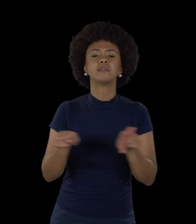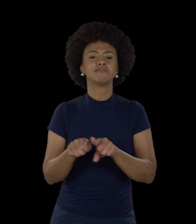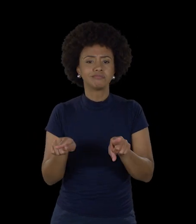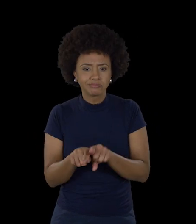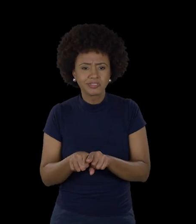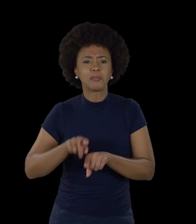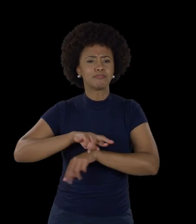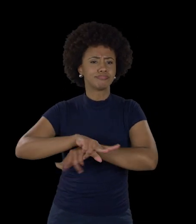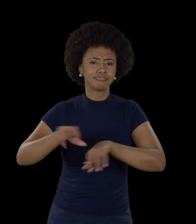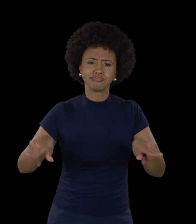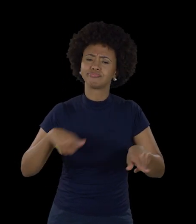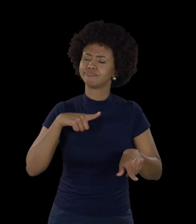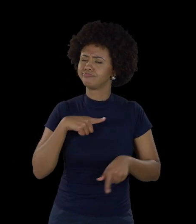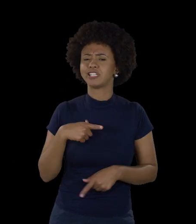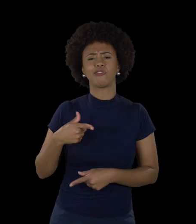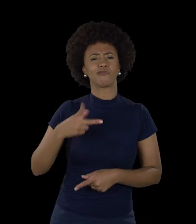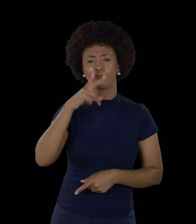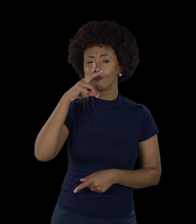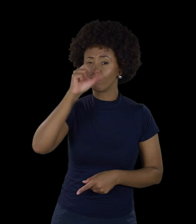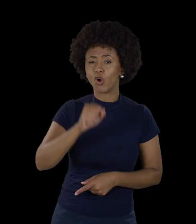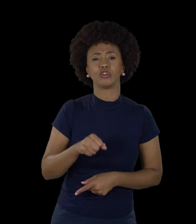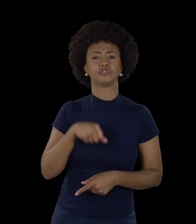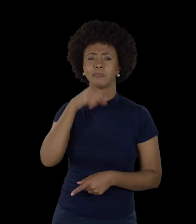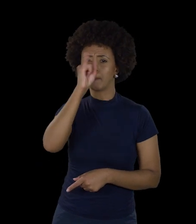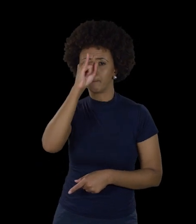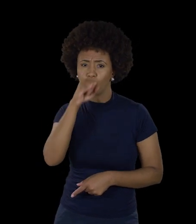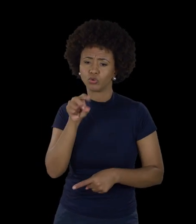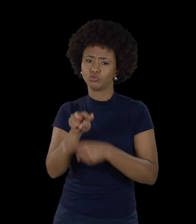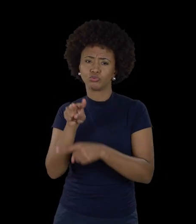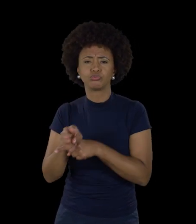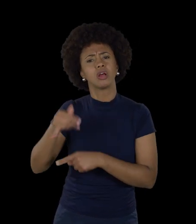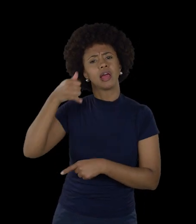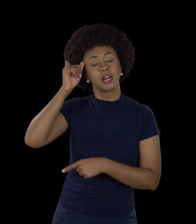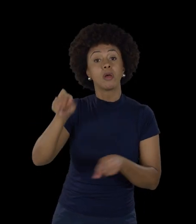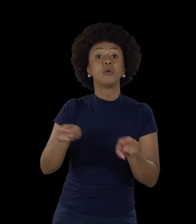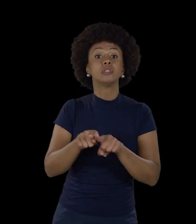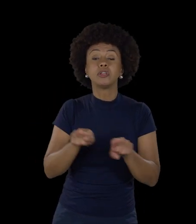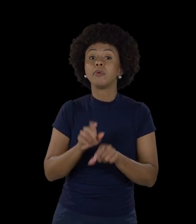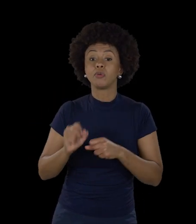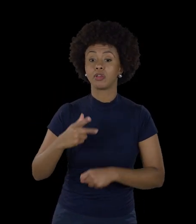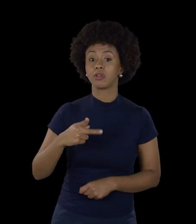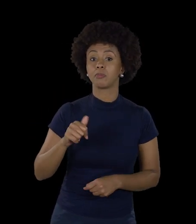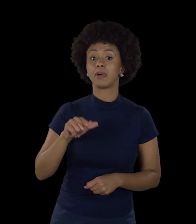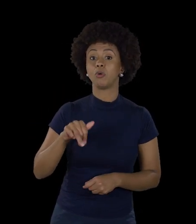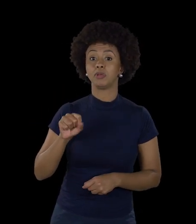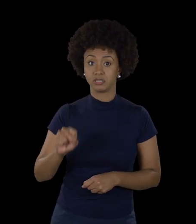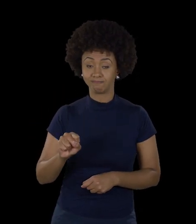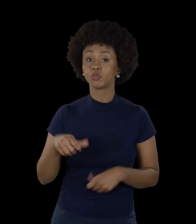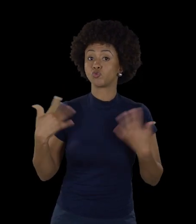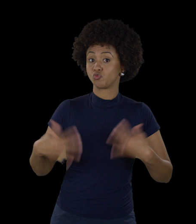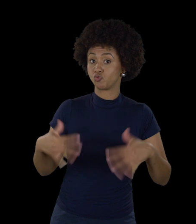e conilon. A sua agricultura também forte em avicultura, suinocultura, pecuária e plantação